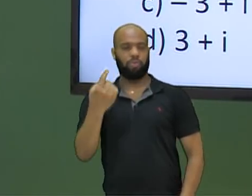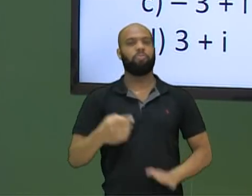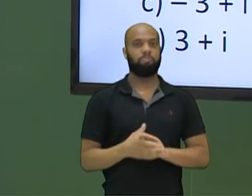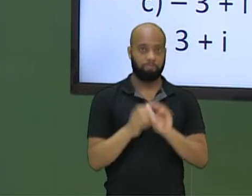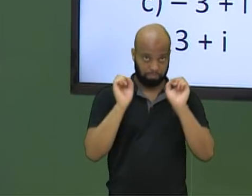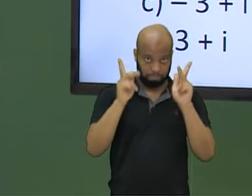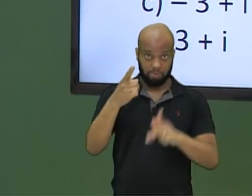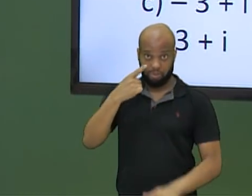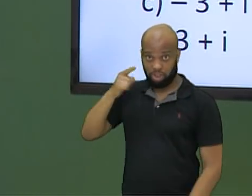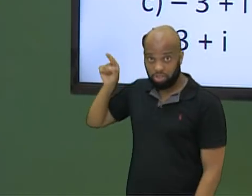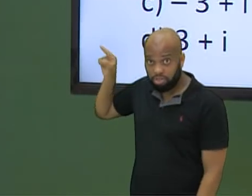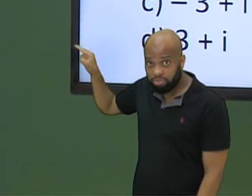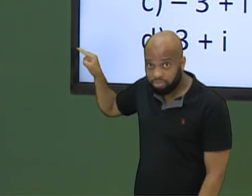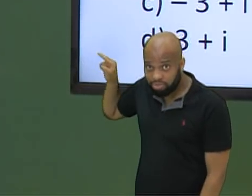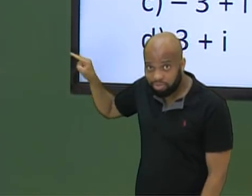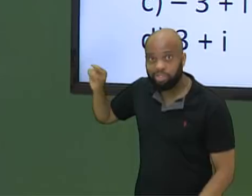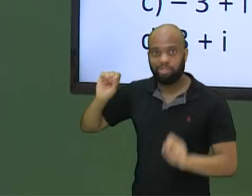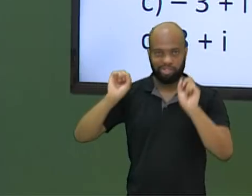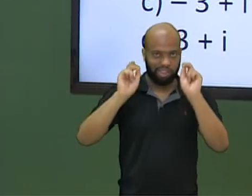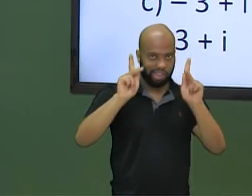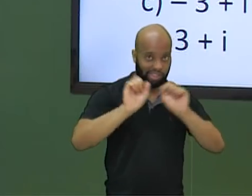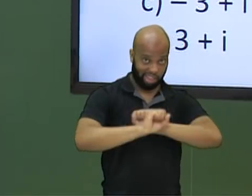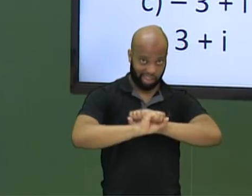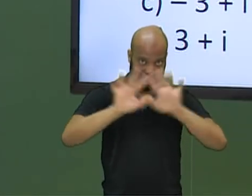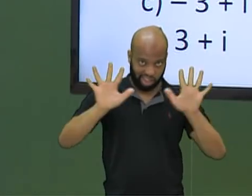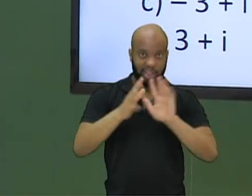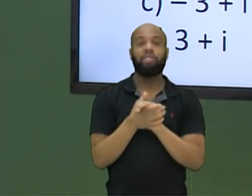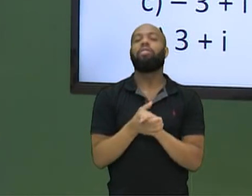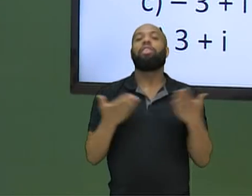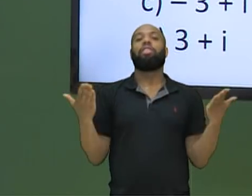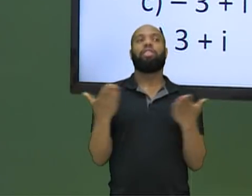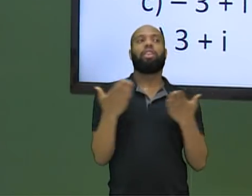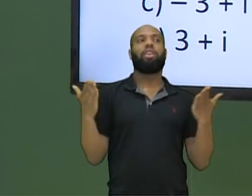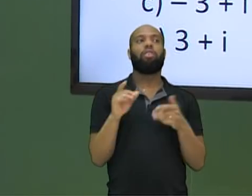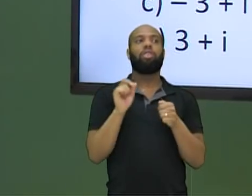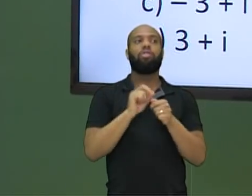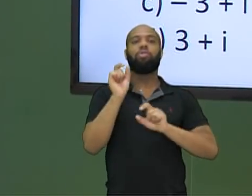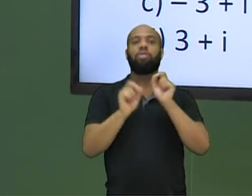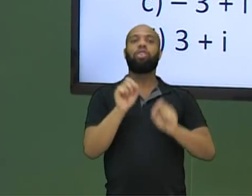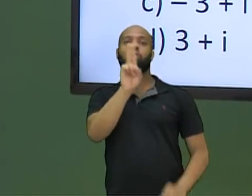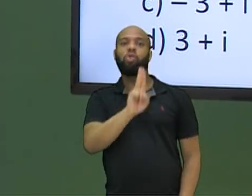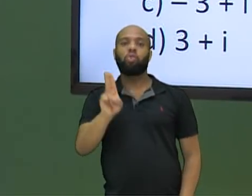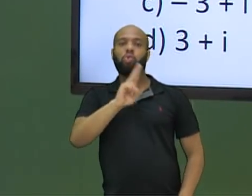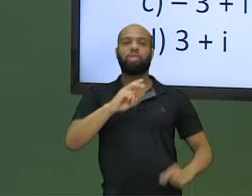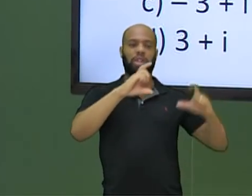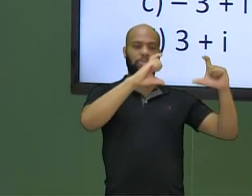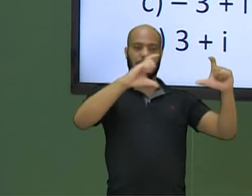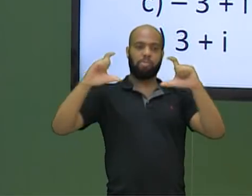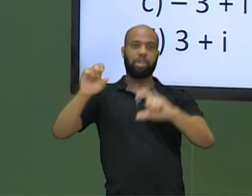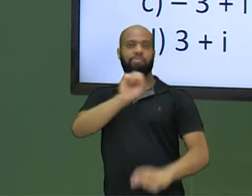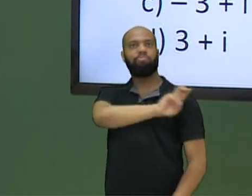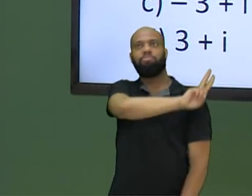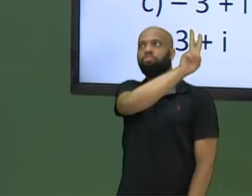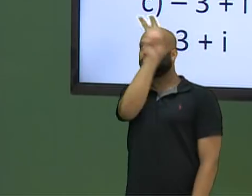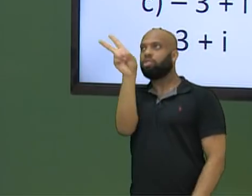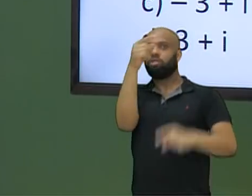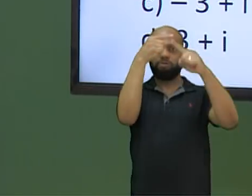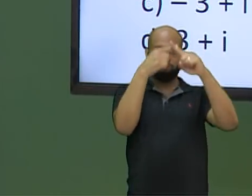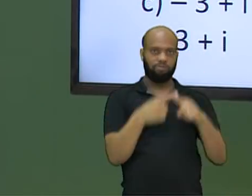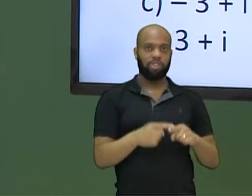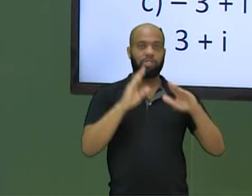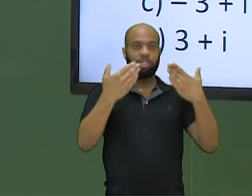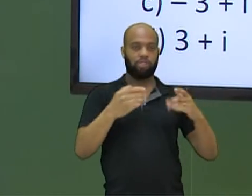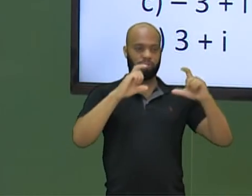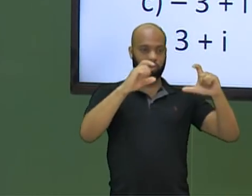Tudo bem? Essa substituição, tá? Então, agora aqui eu vou aplicar a propriedade distributiva. 2